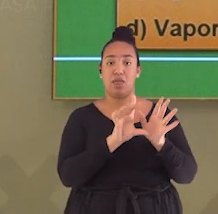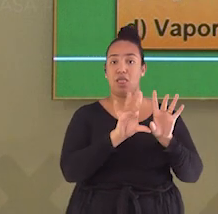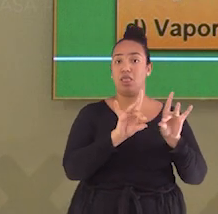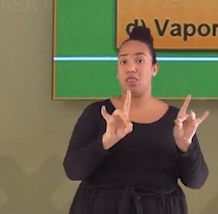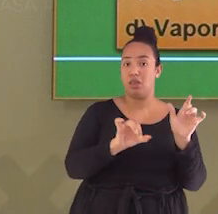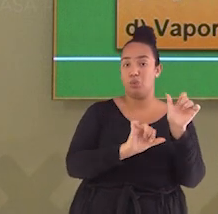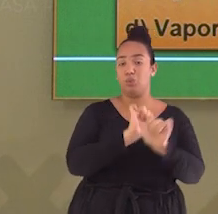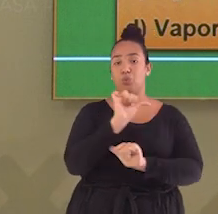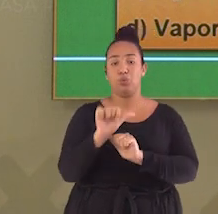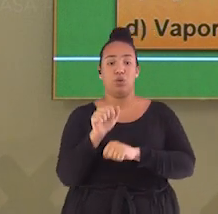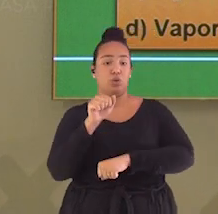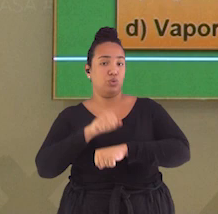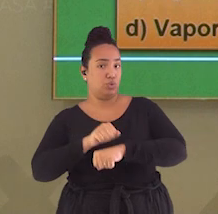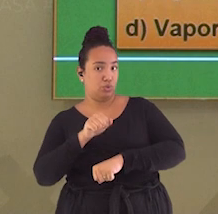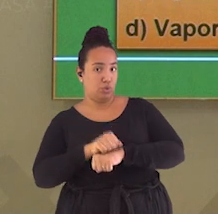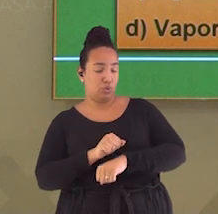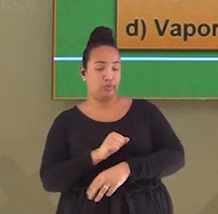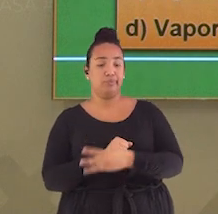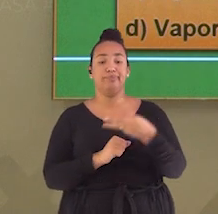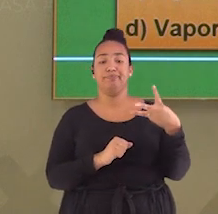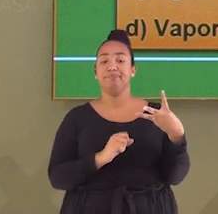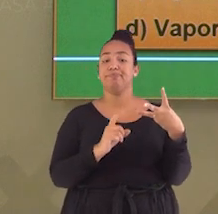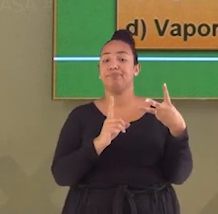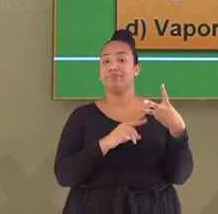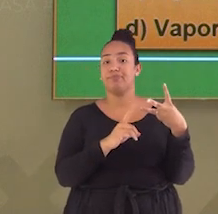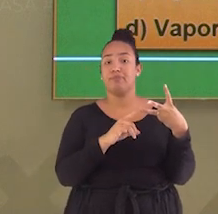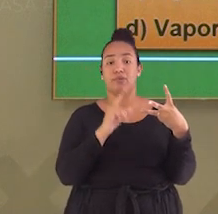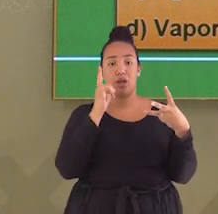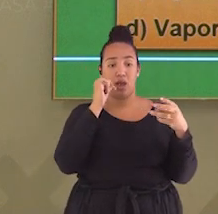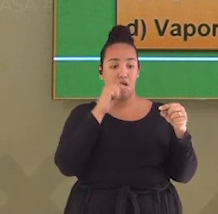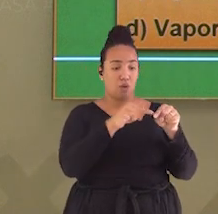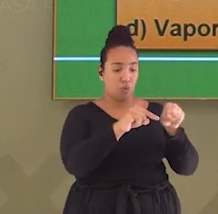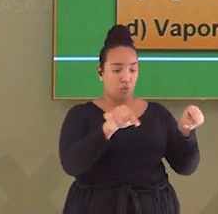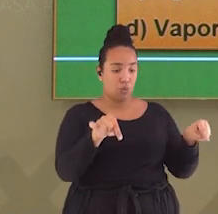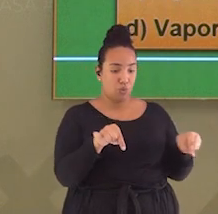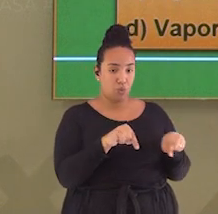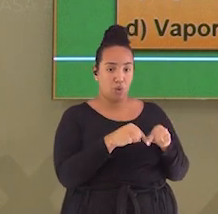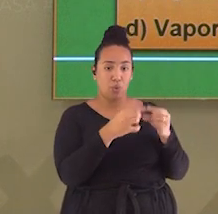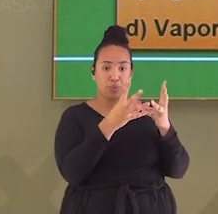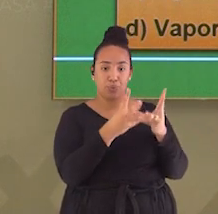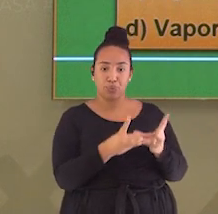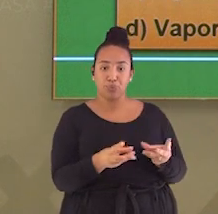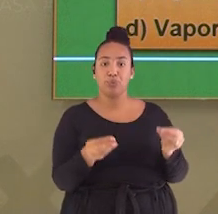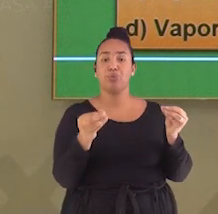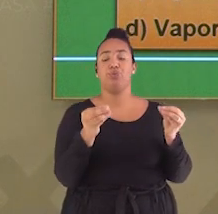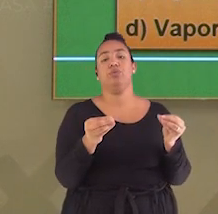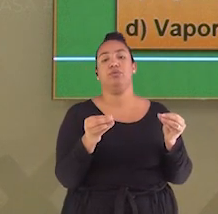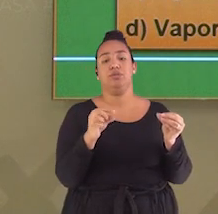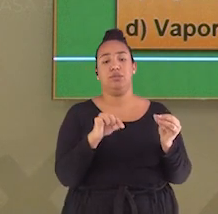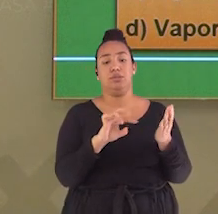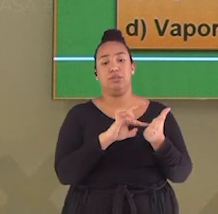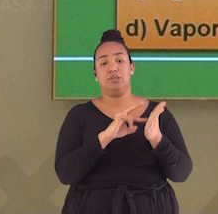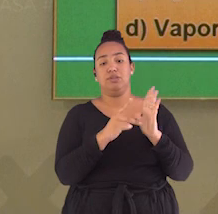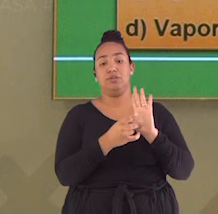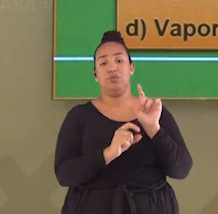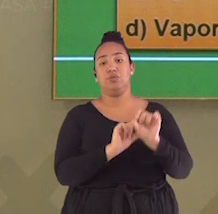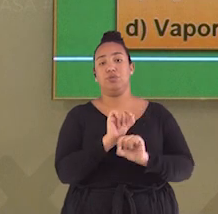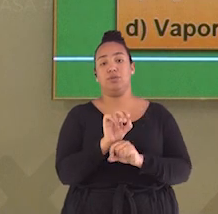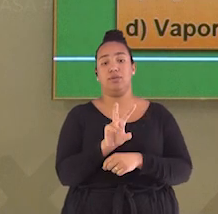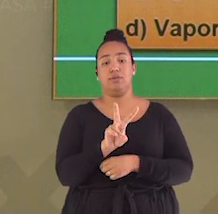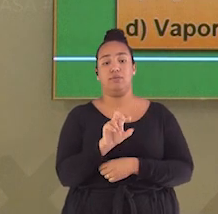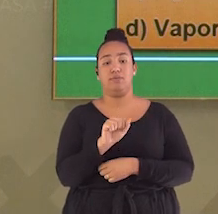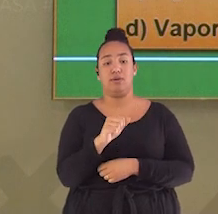sólido. Na C, a água de uma poça desaparece. Isso ocorreu devido à